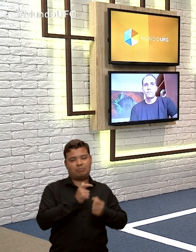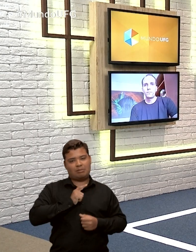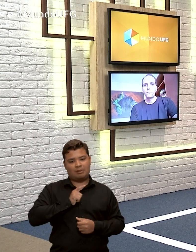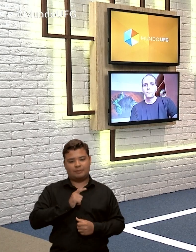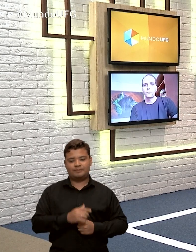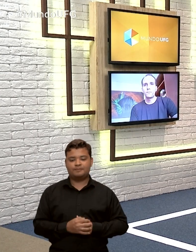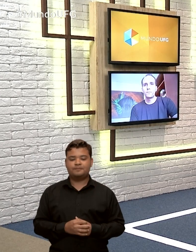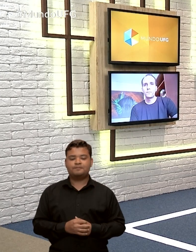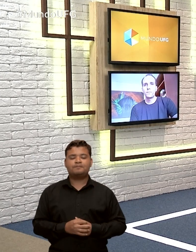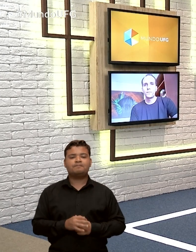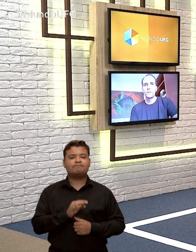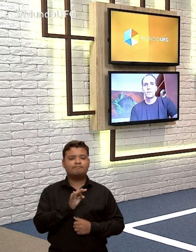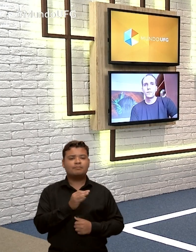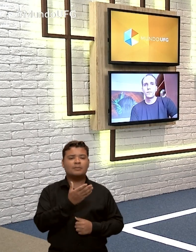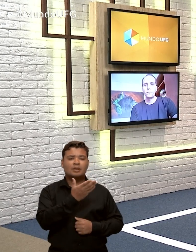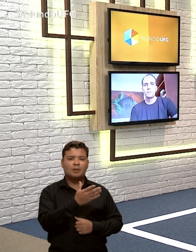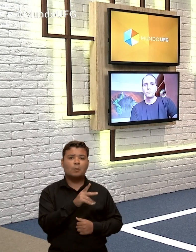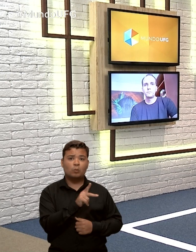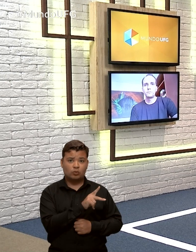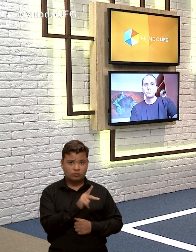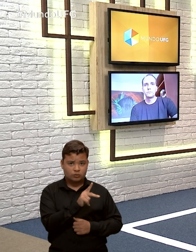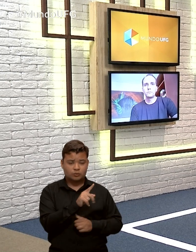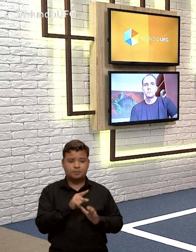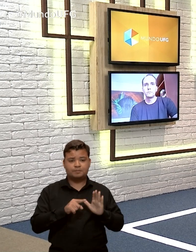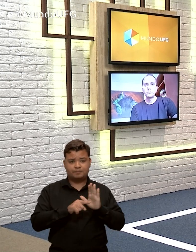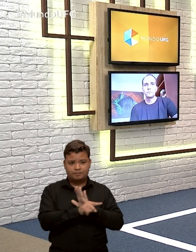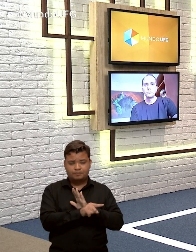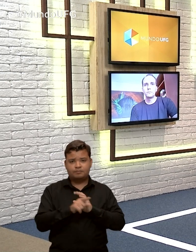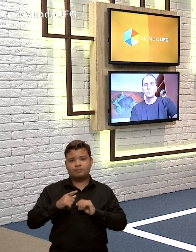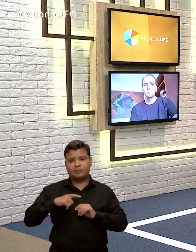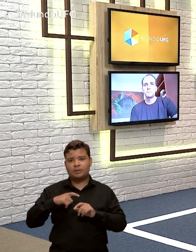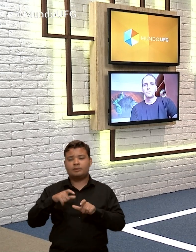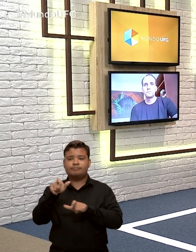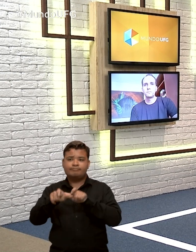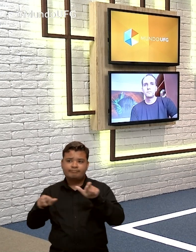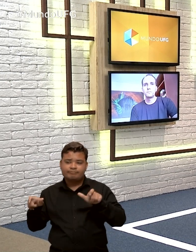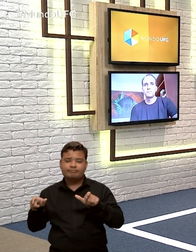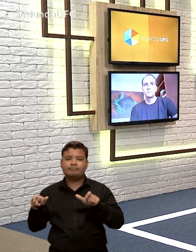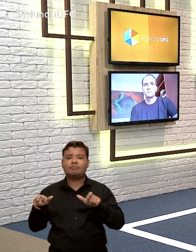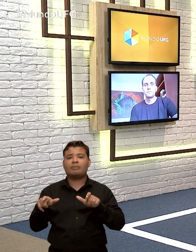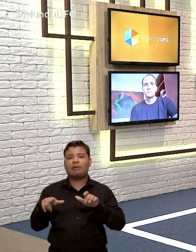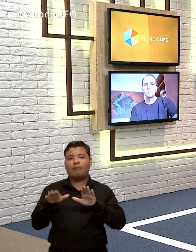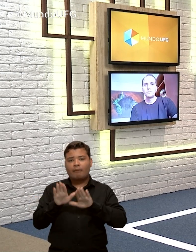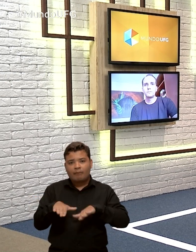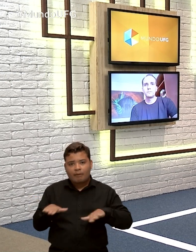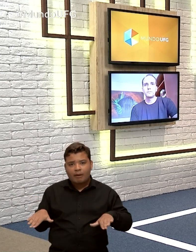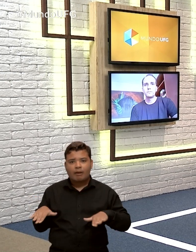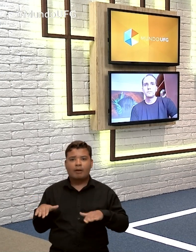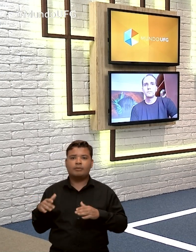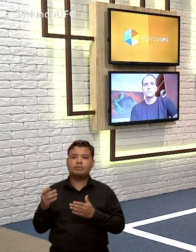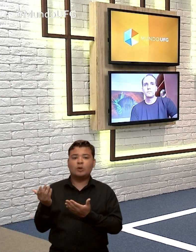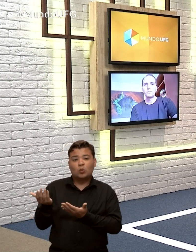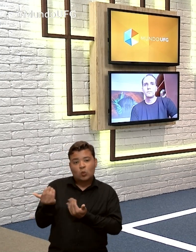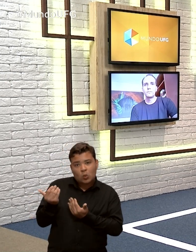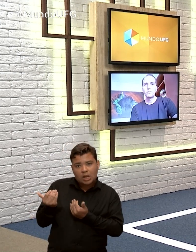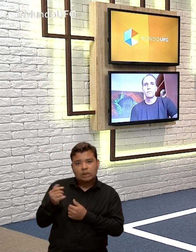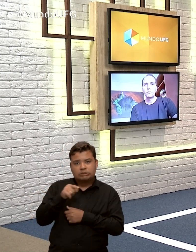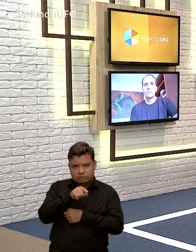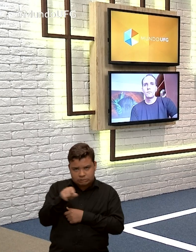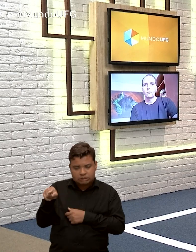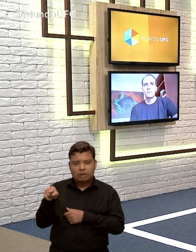Certo. E, professor, para o público infantil, e crianças e adolescentes, qual que é o papel